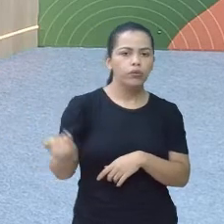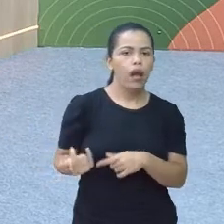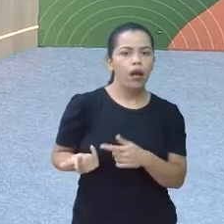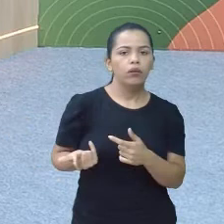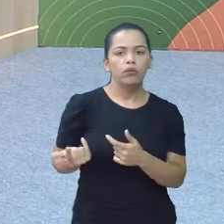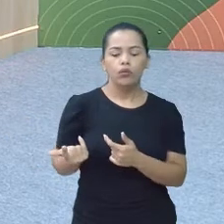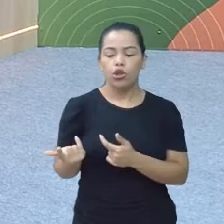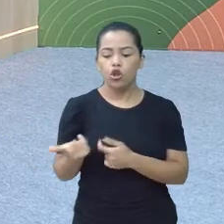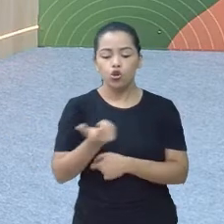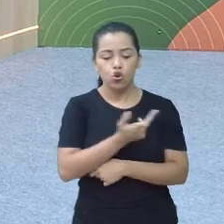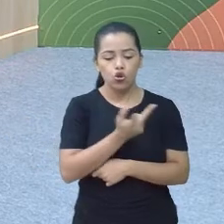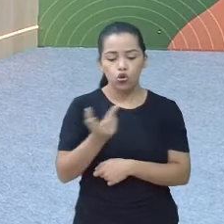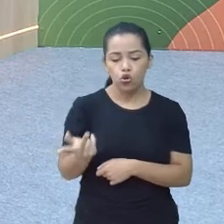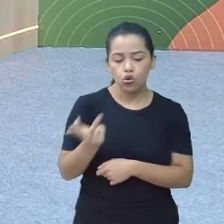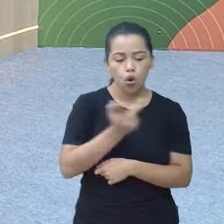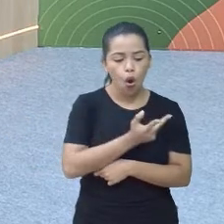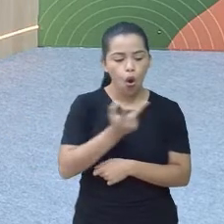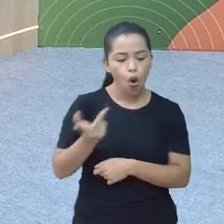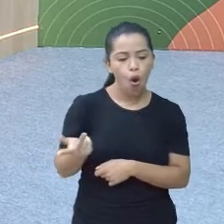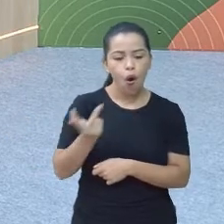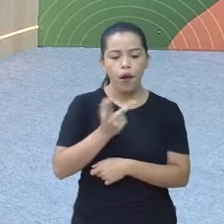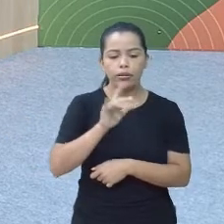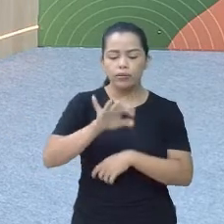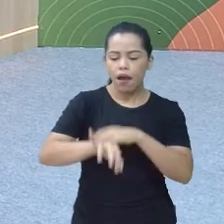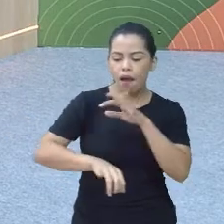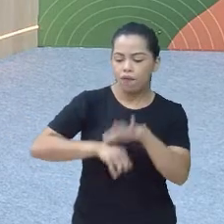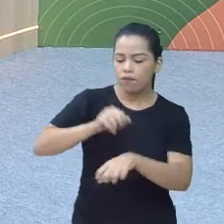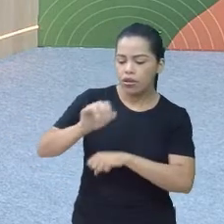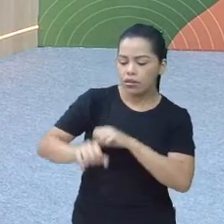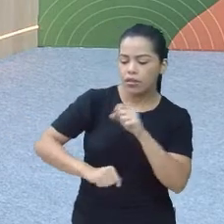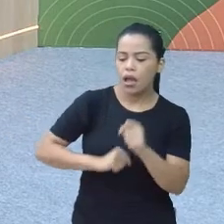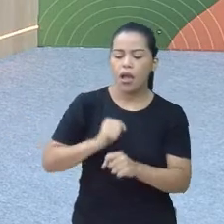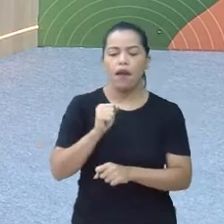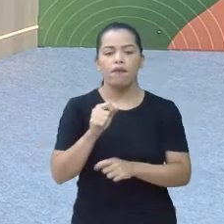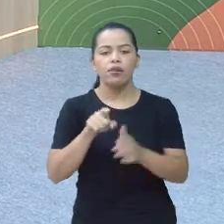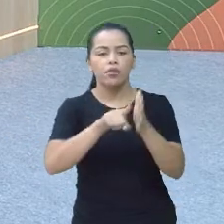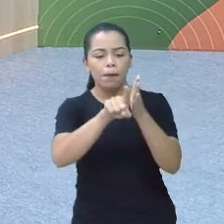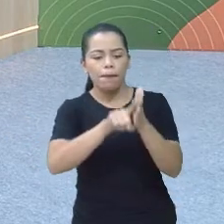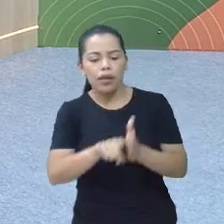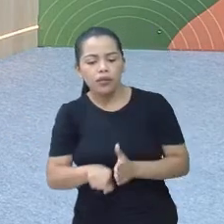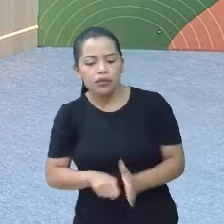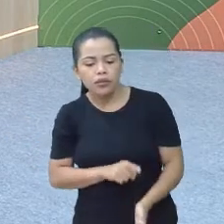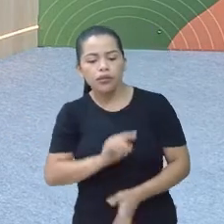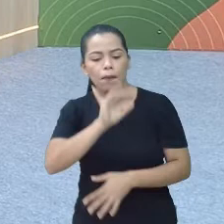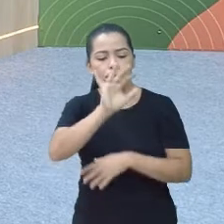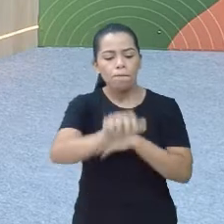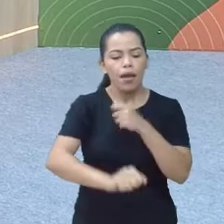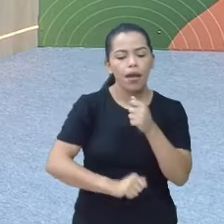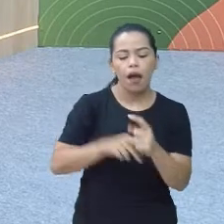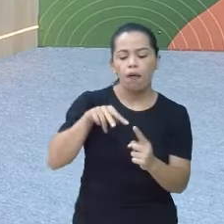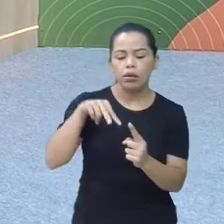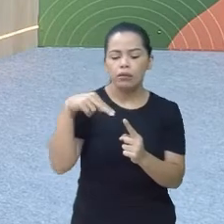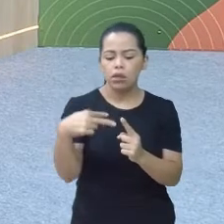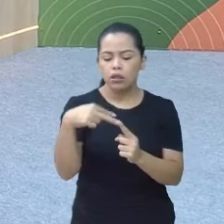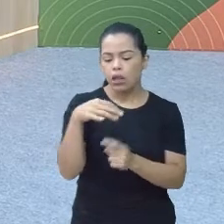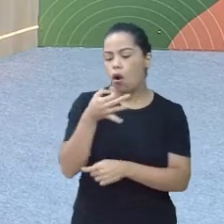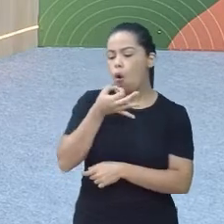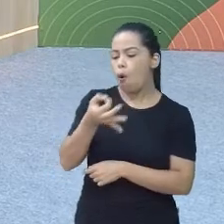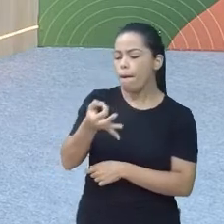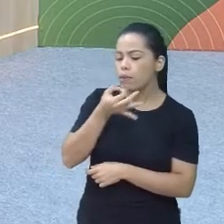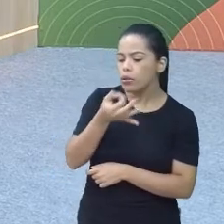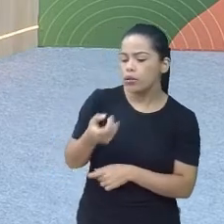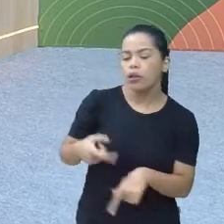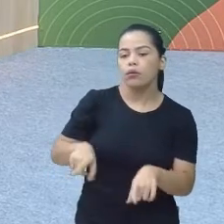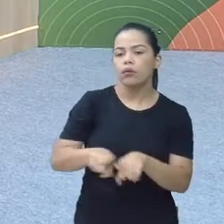para acumular dados, para fazer pesquisa, para ouvir outros pontos de vista, né? Contrapor opiniões. Mas um tipo de entrevista que a gente